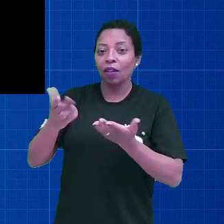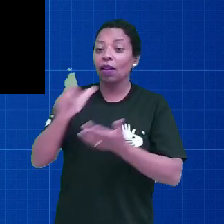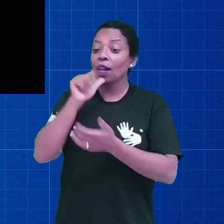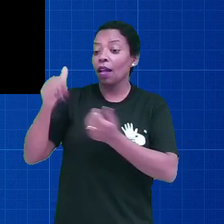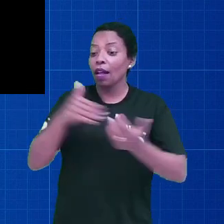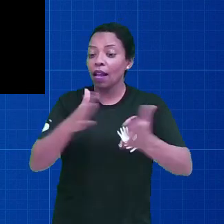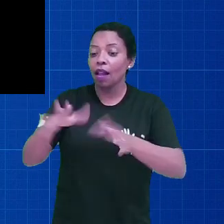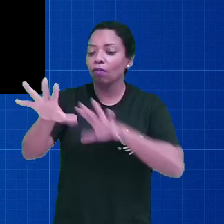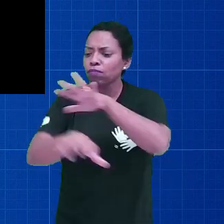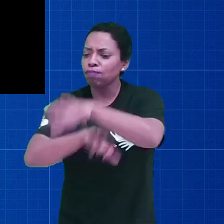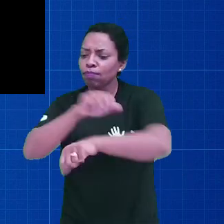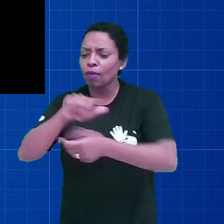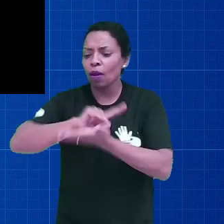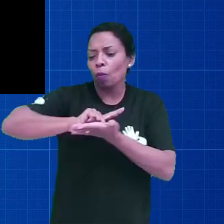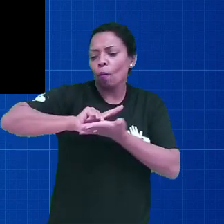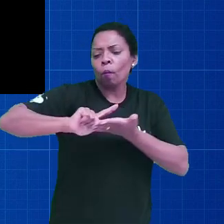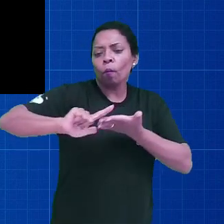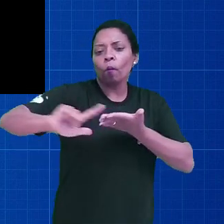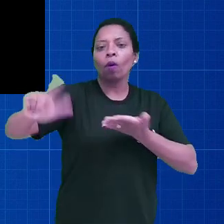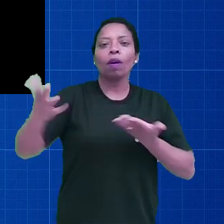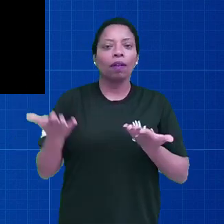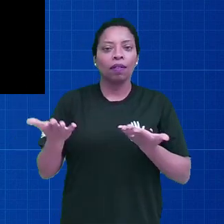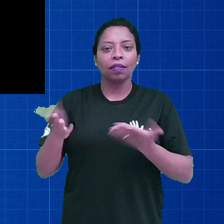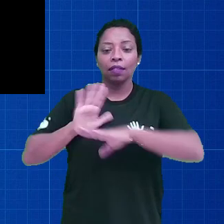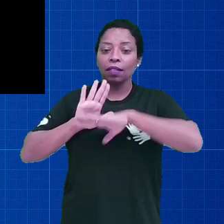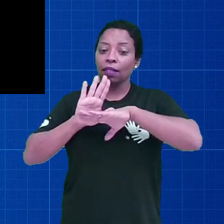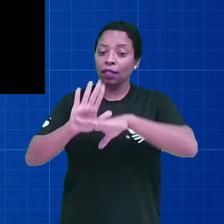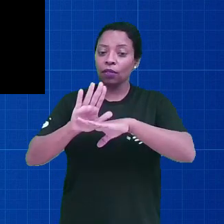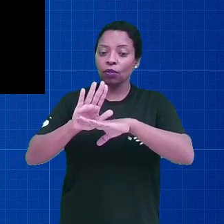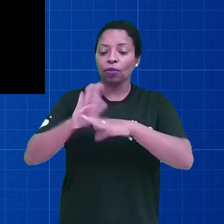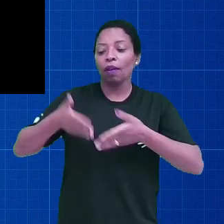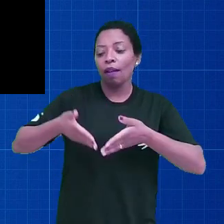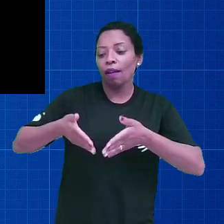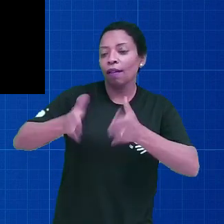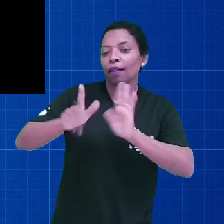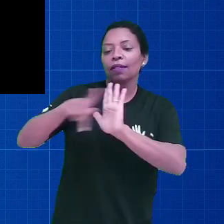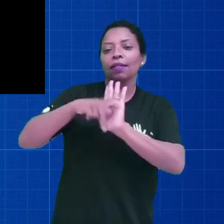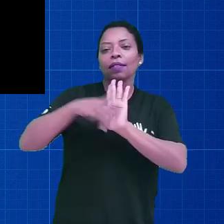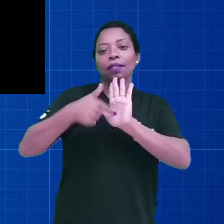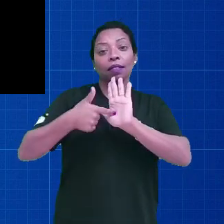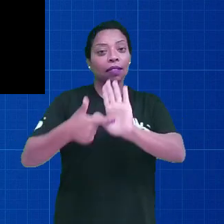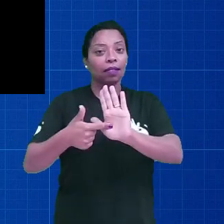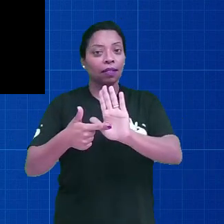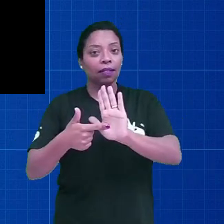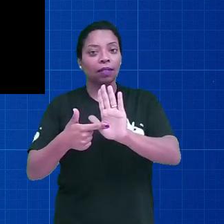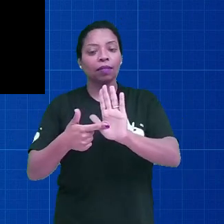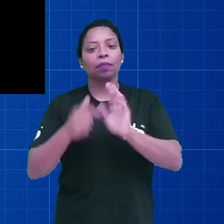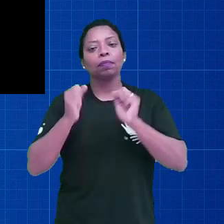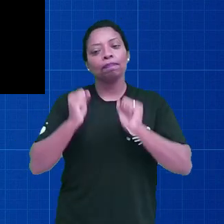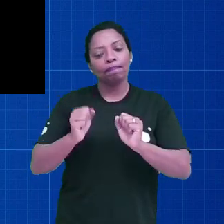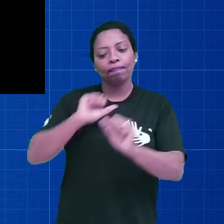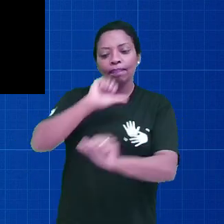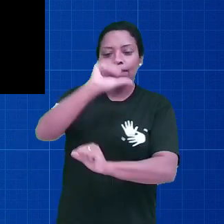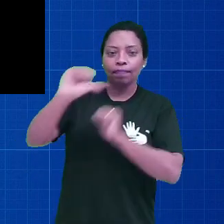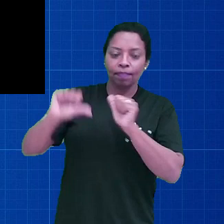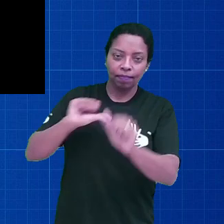servindo como base ou como linha mestre de um parque